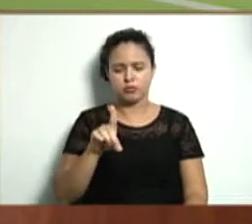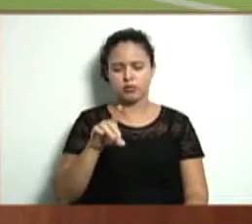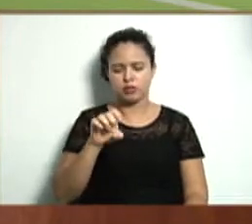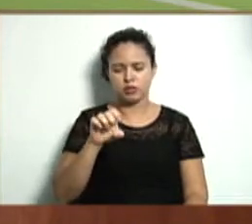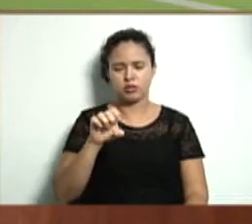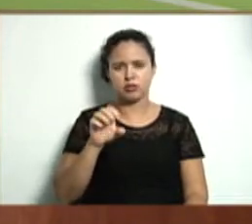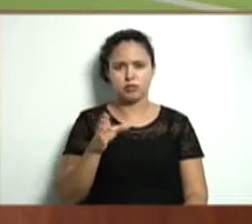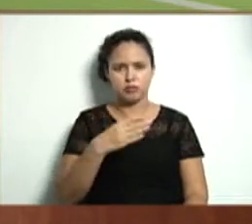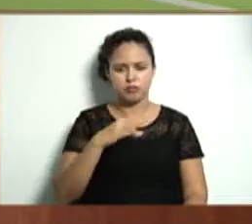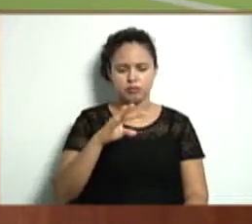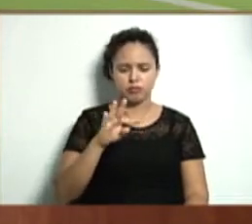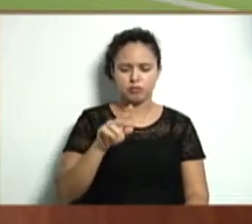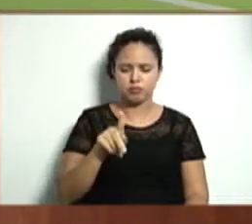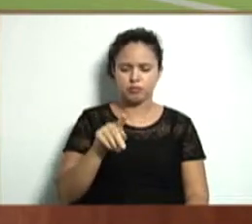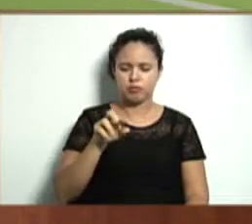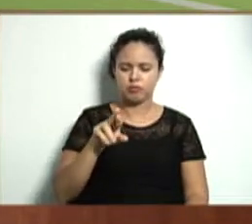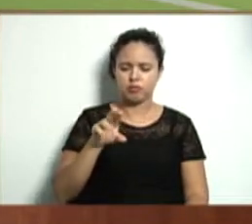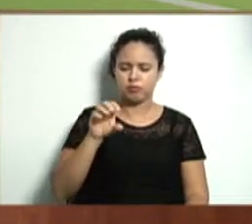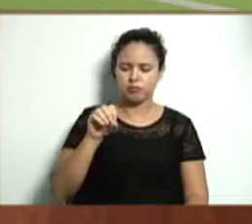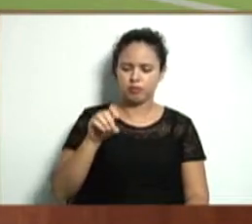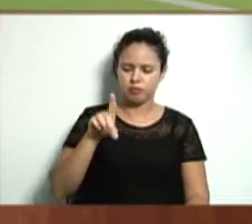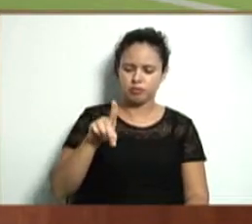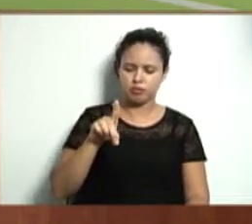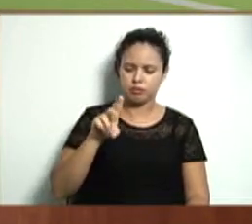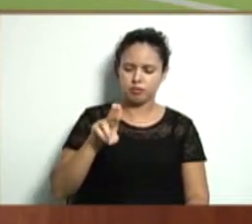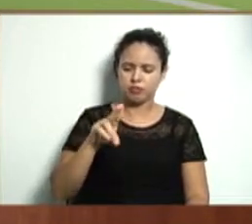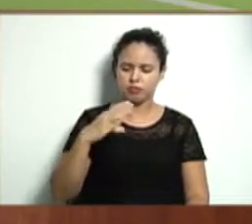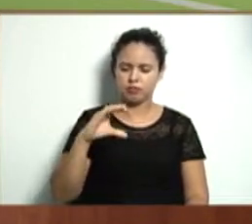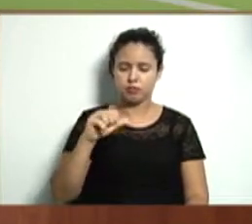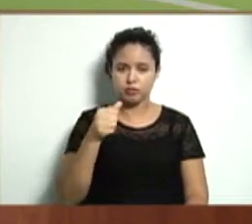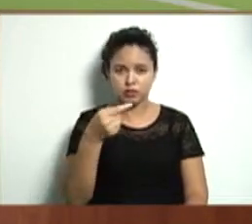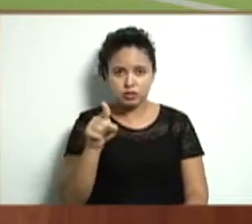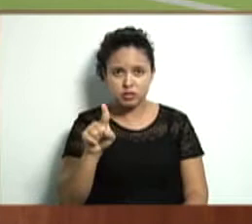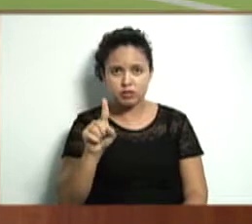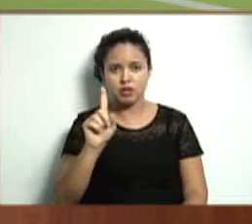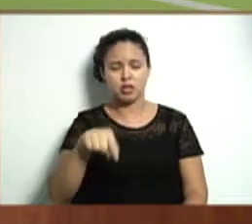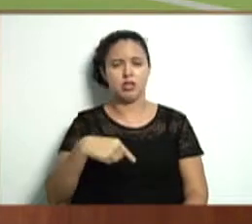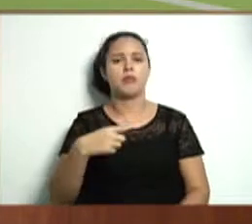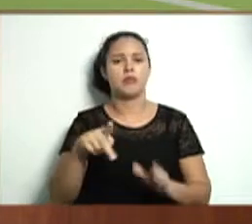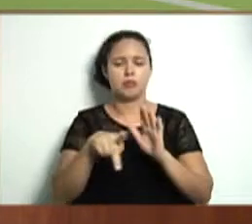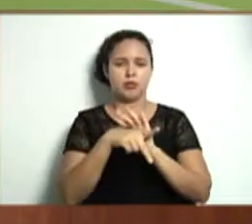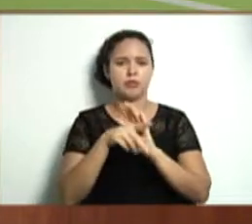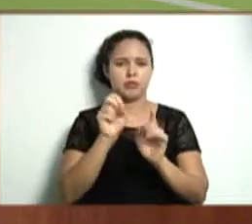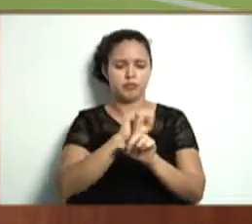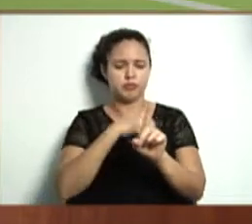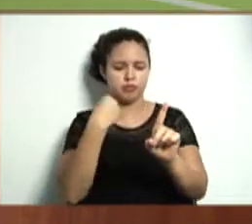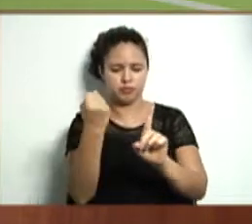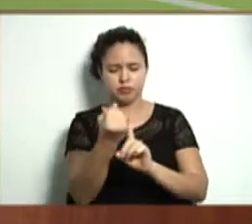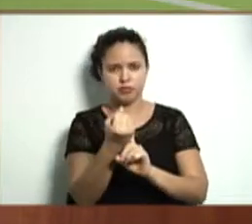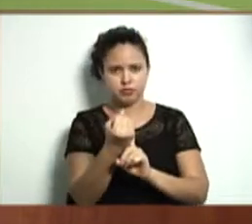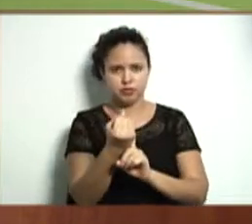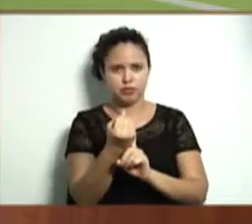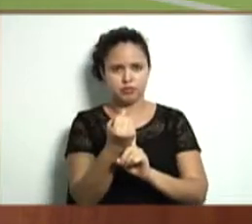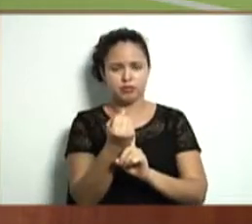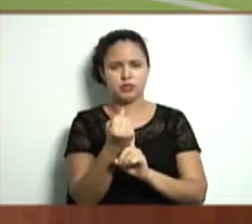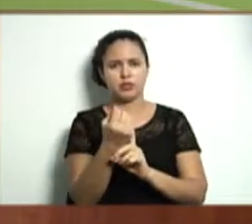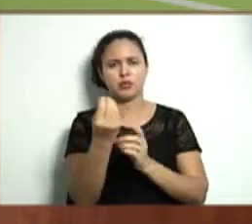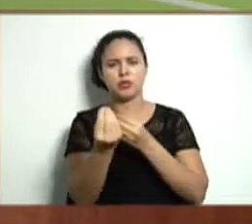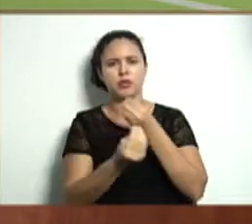você, modo de produção é um meio da sociedade, mas a sociedade é feita